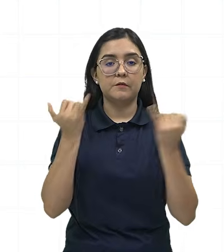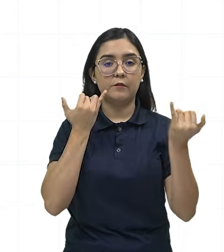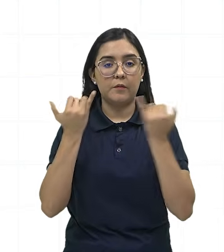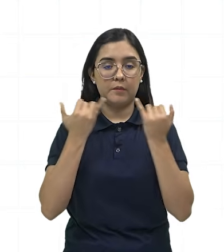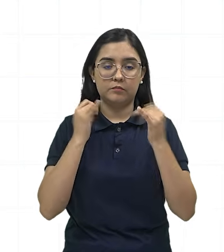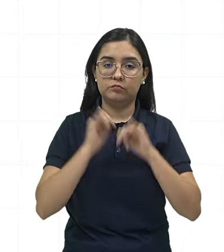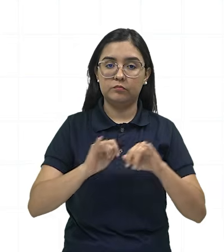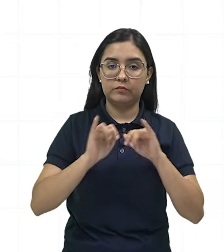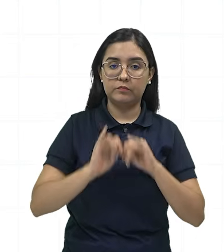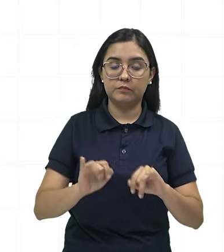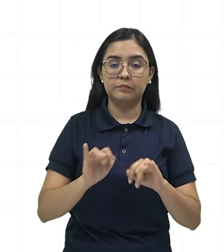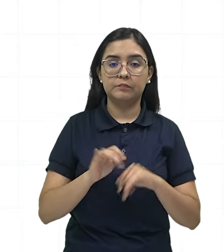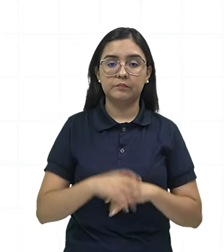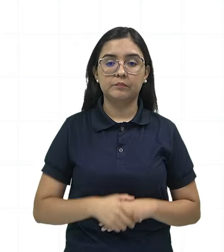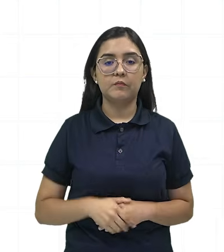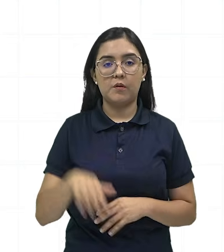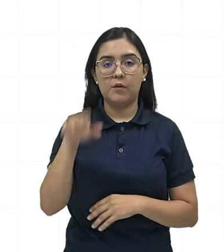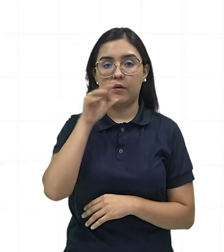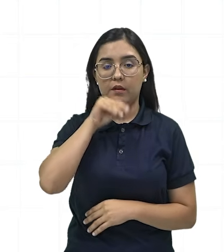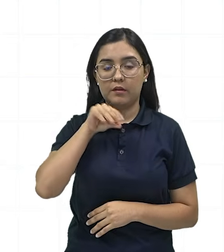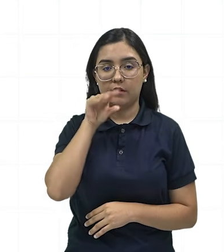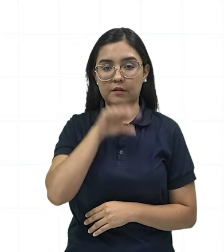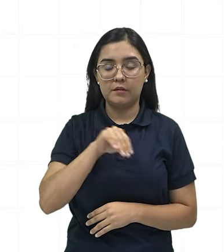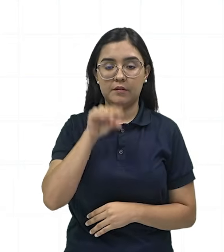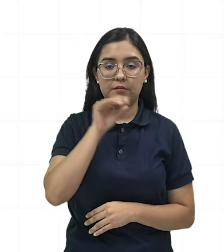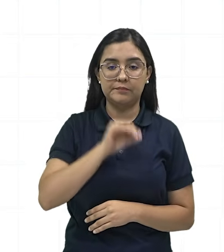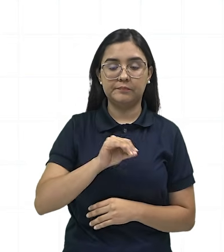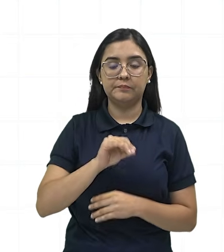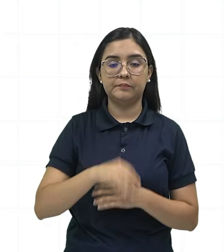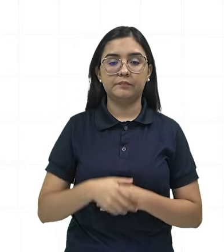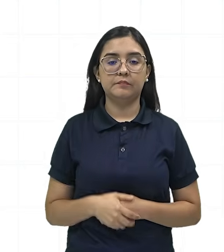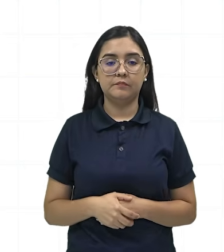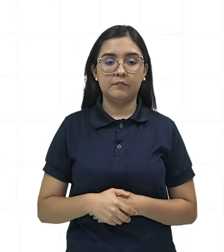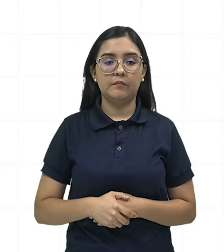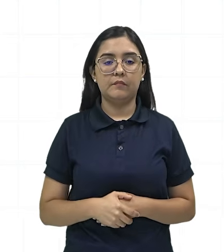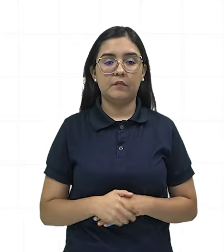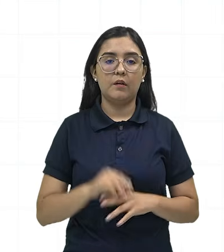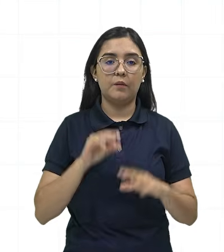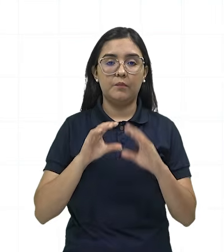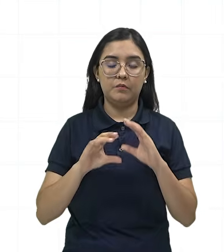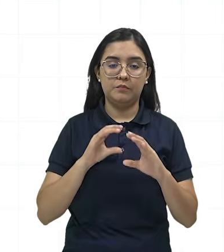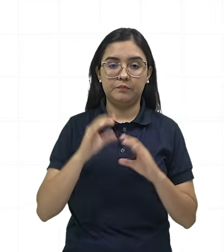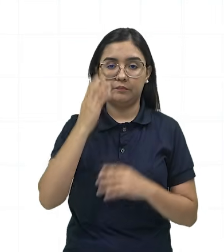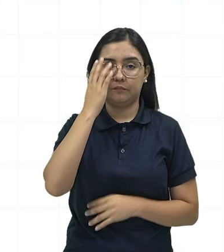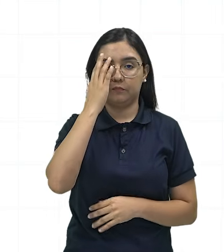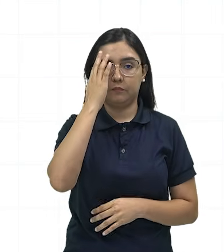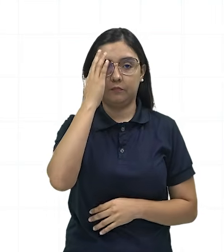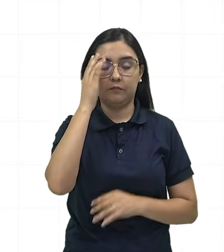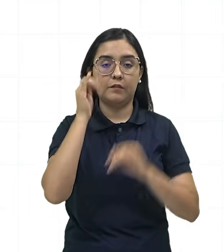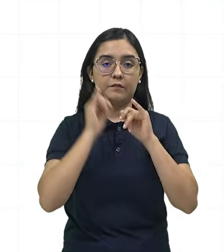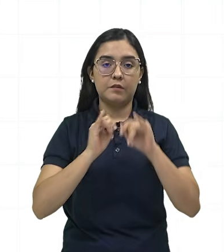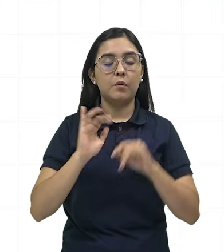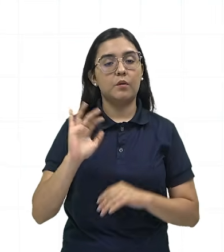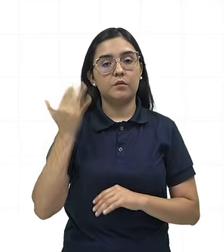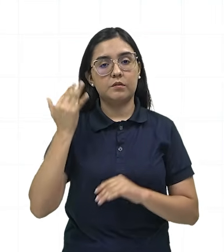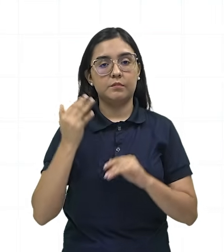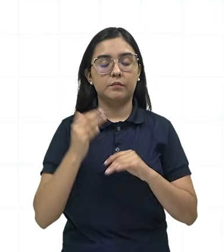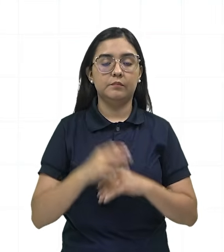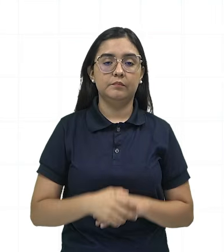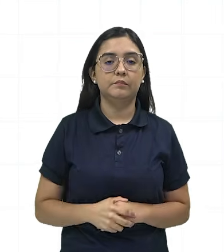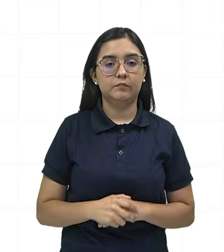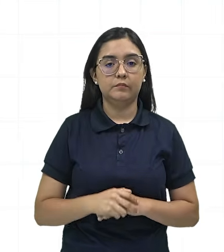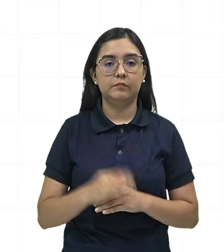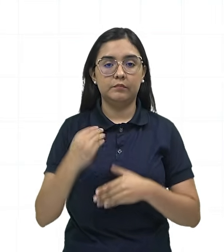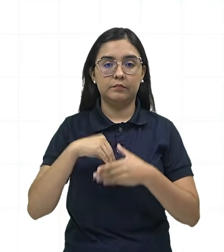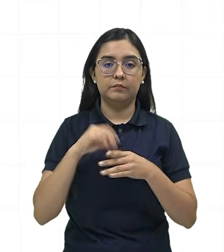forma da oralidade, né? Por meio de palavras, vai estar comunicando um fato que ocorre na